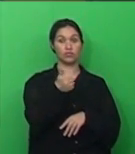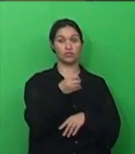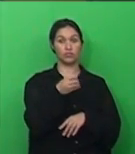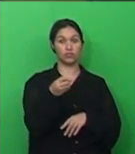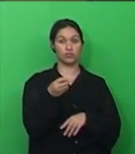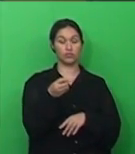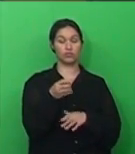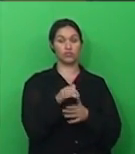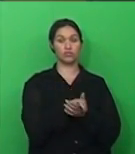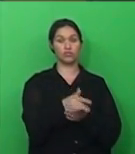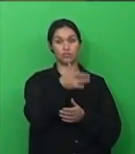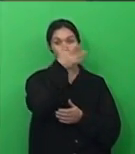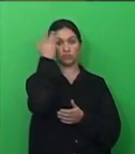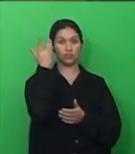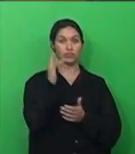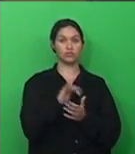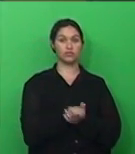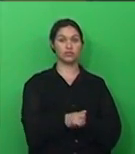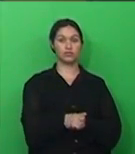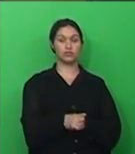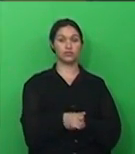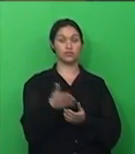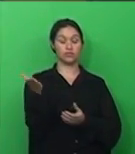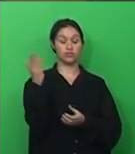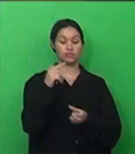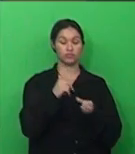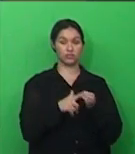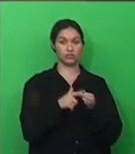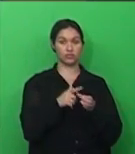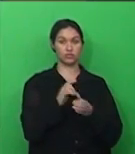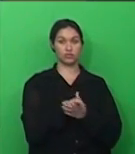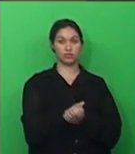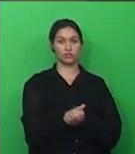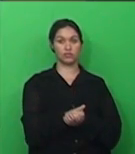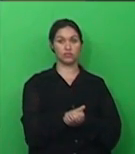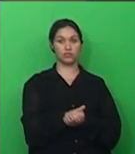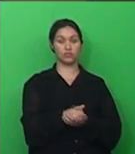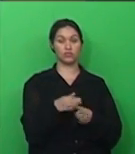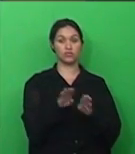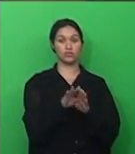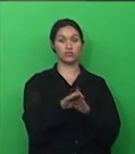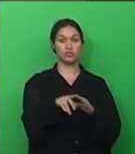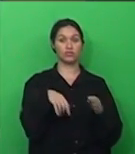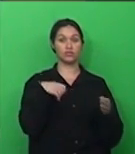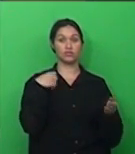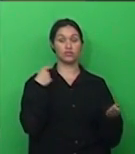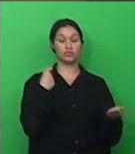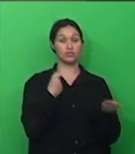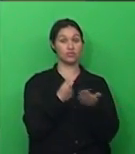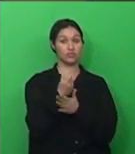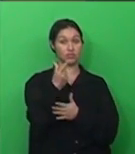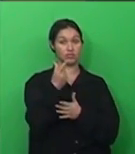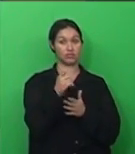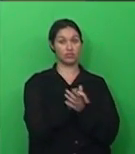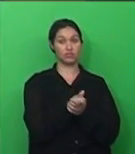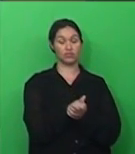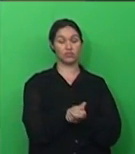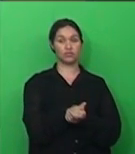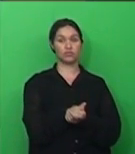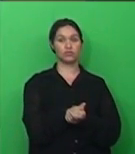ficaram hospedados, que se alimentaram, que foram às compras no comércio, se